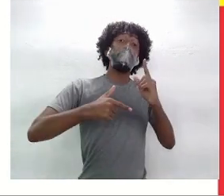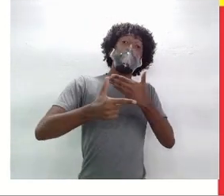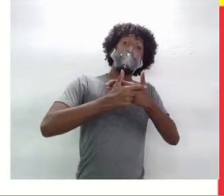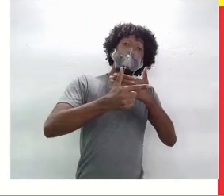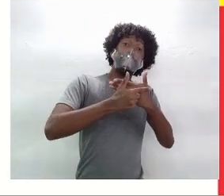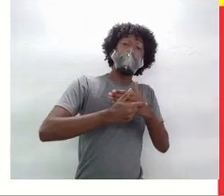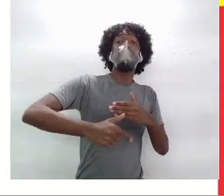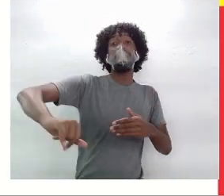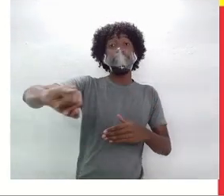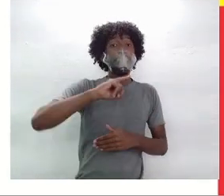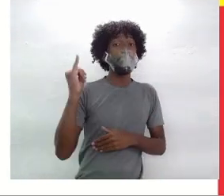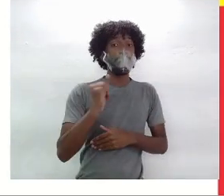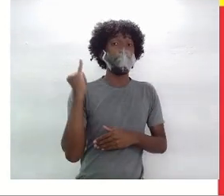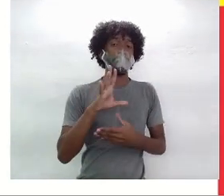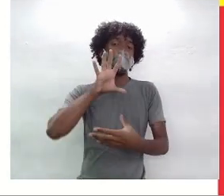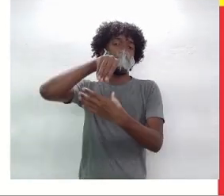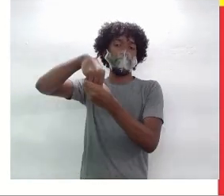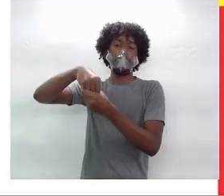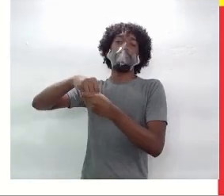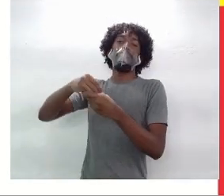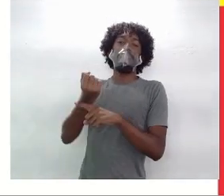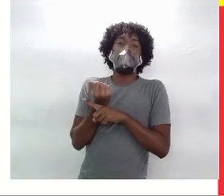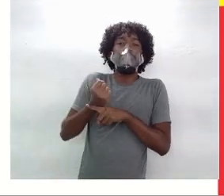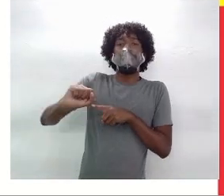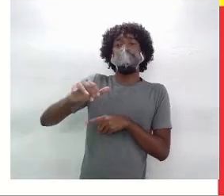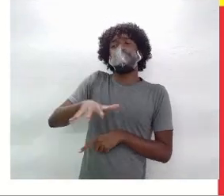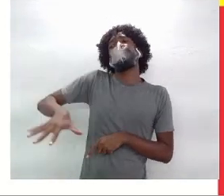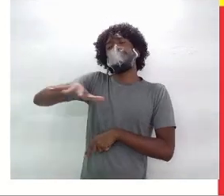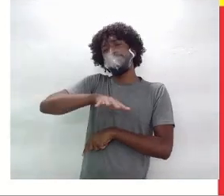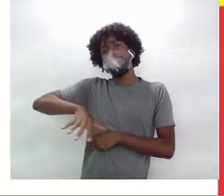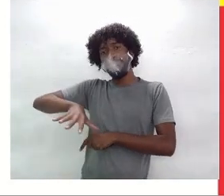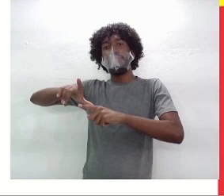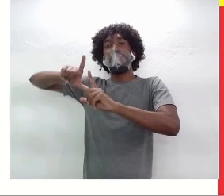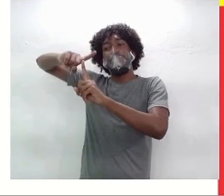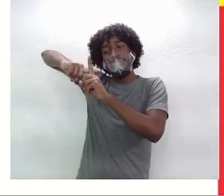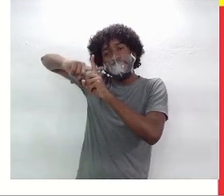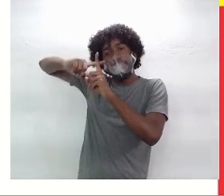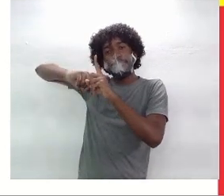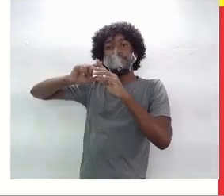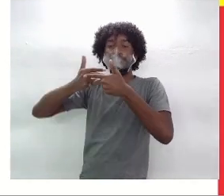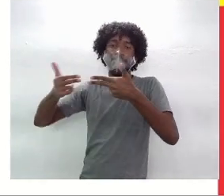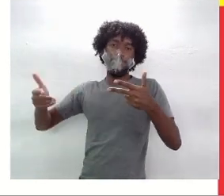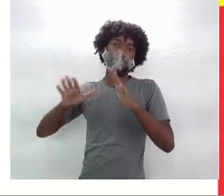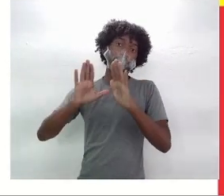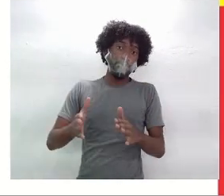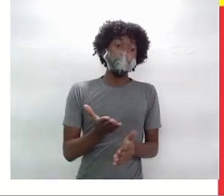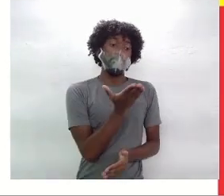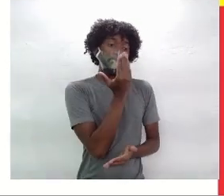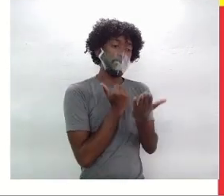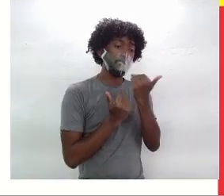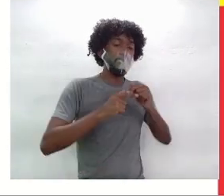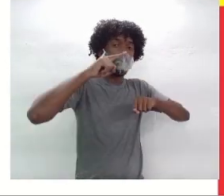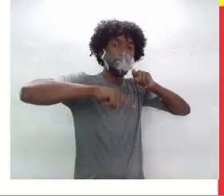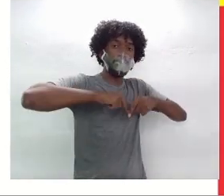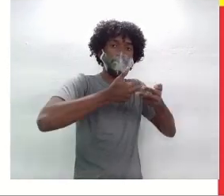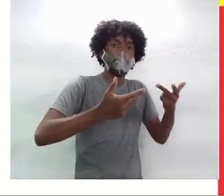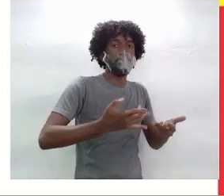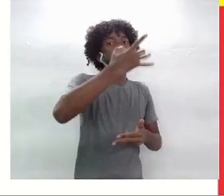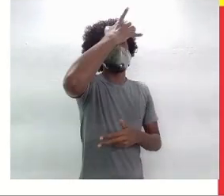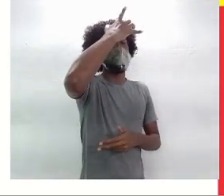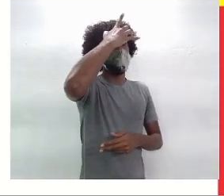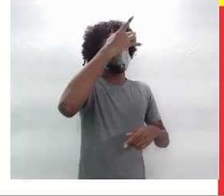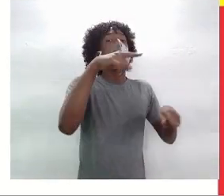climáticas, ou seja, o consumo consciente e a preferência por produtos que são